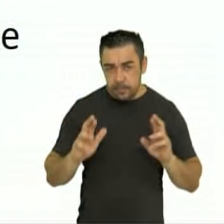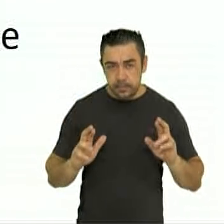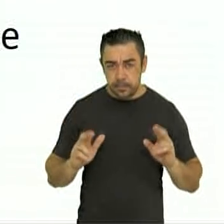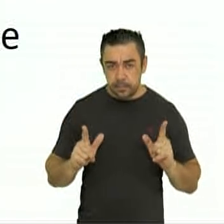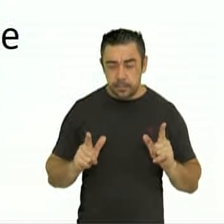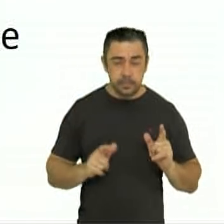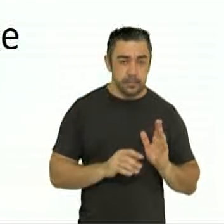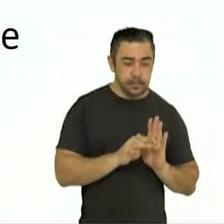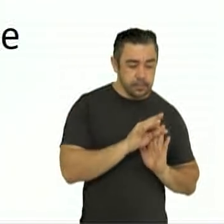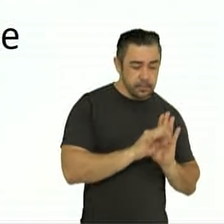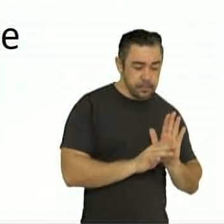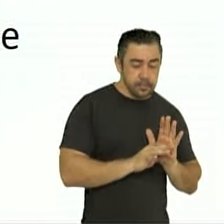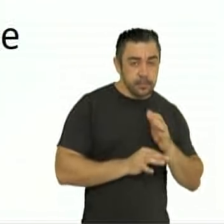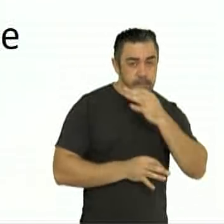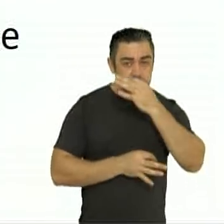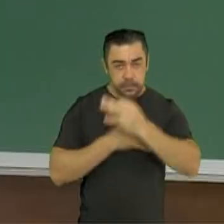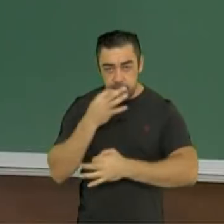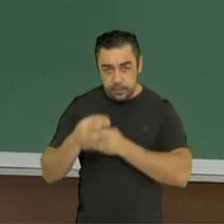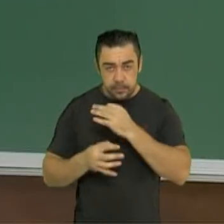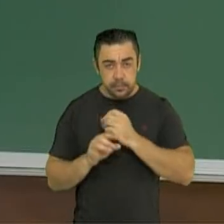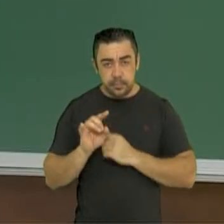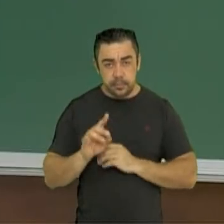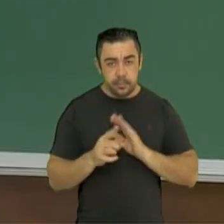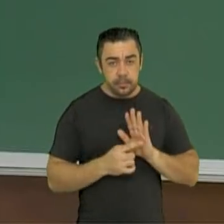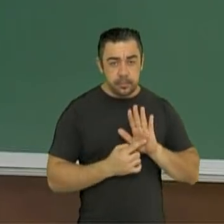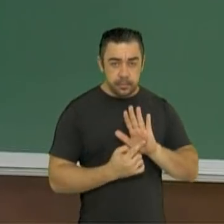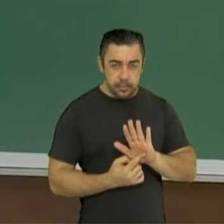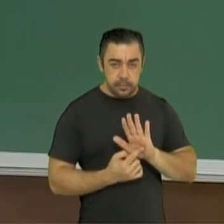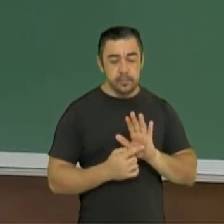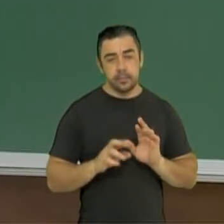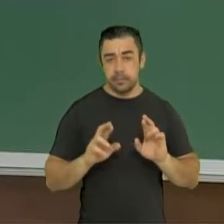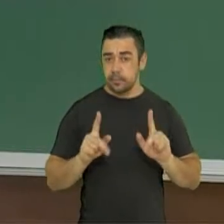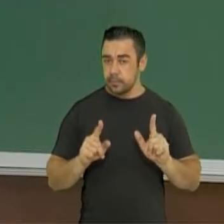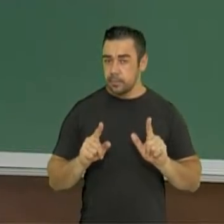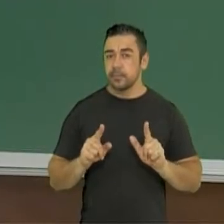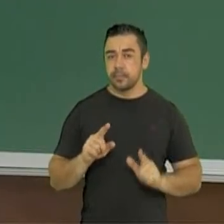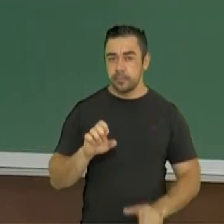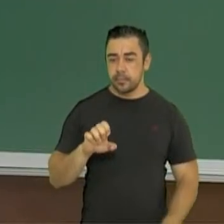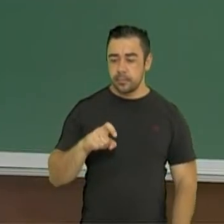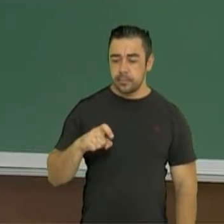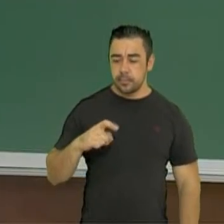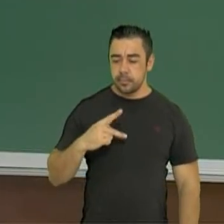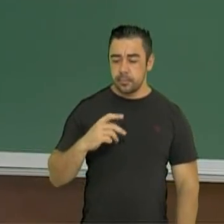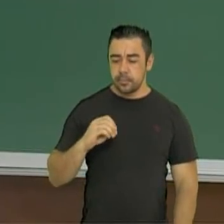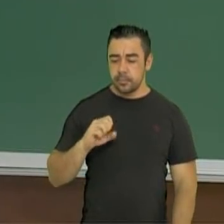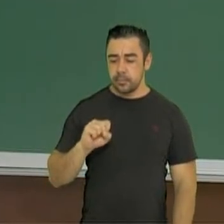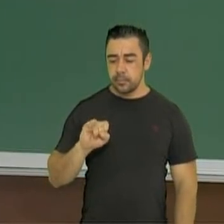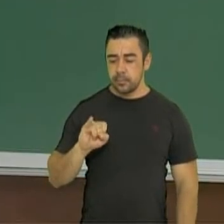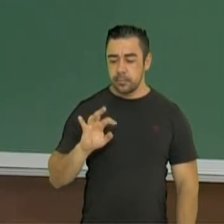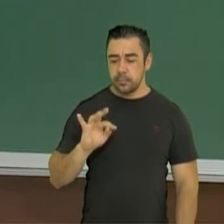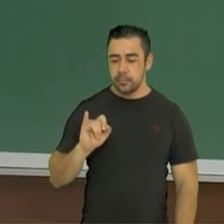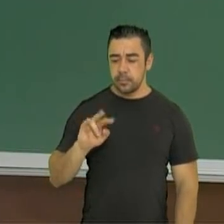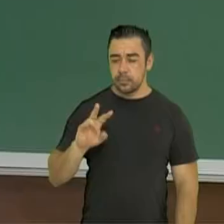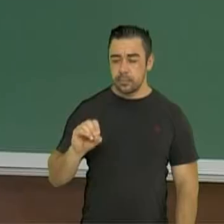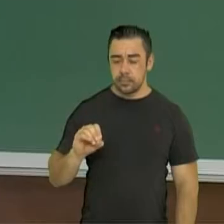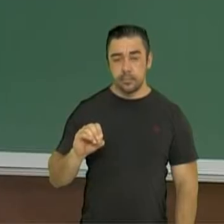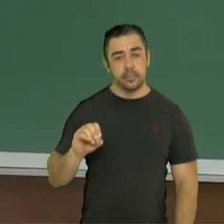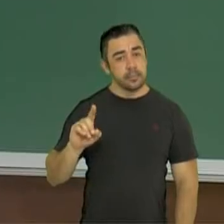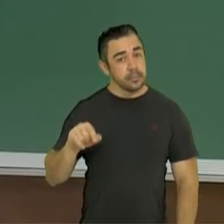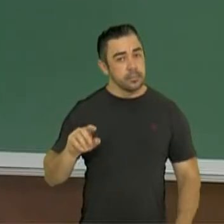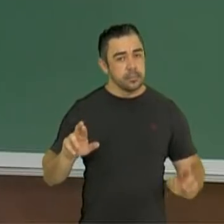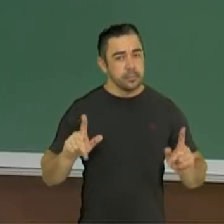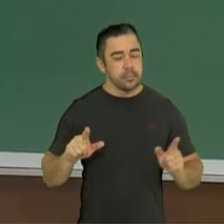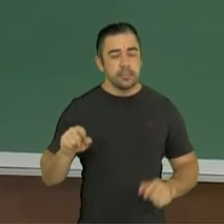texto que argumenta, mas apenas expõe, que é o texto expositivo? Bom, aqui o autor pretende defender um ponto de vista e nós vamos